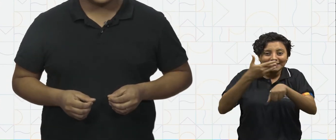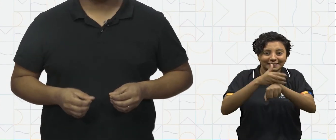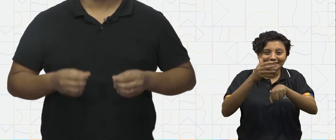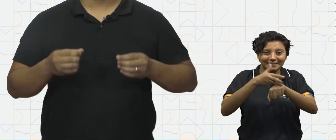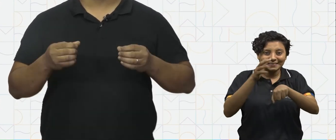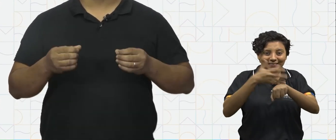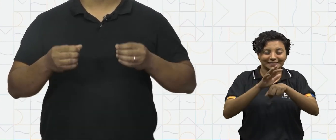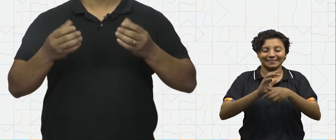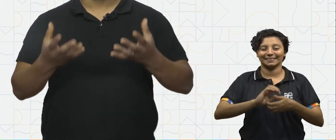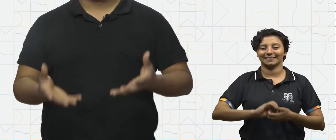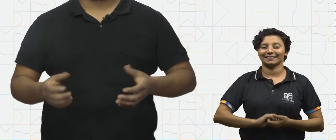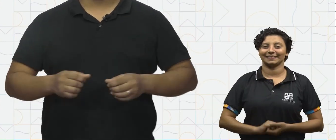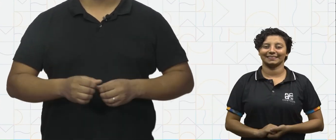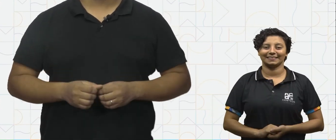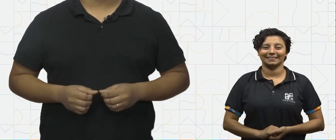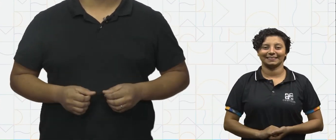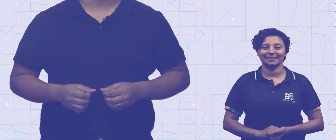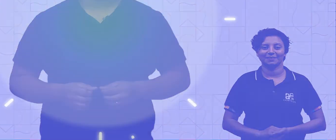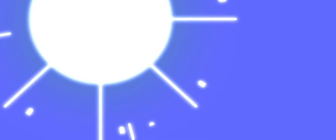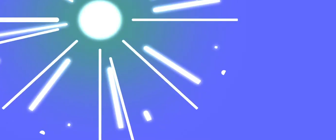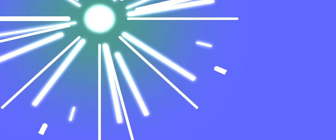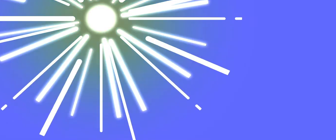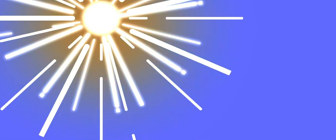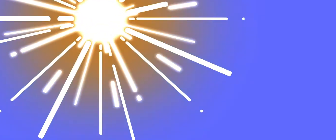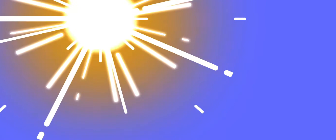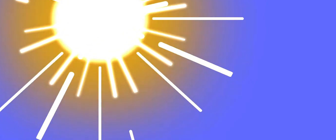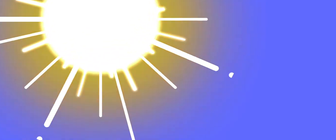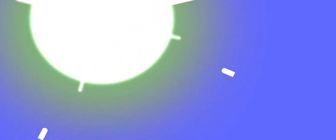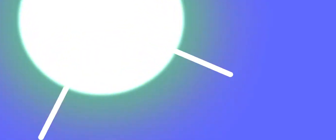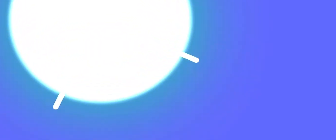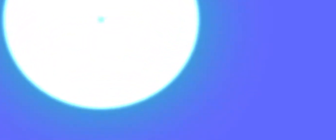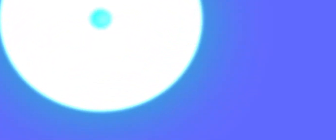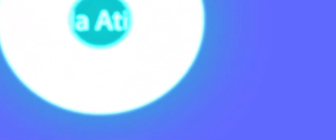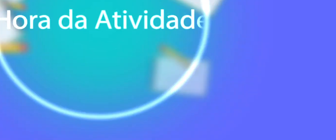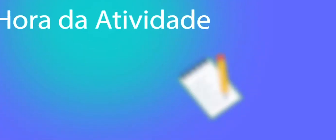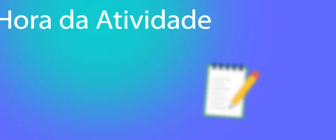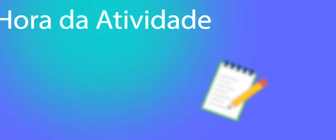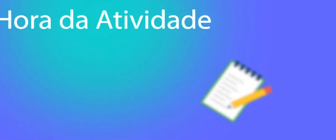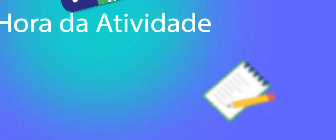por você na nossa hora da atividade.